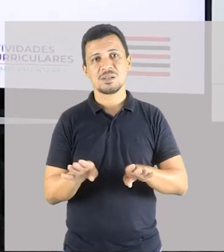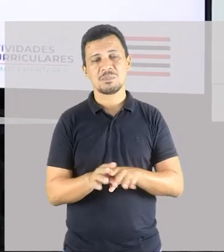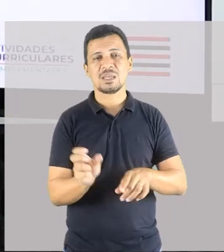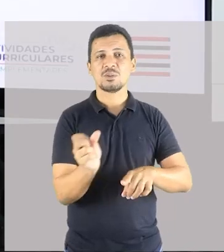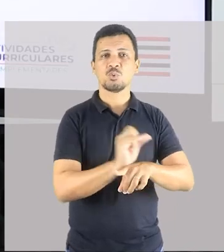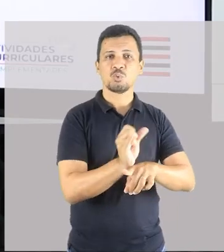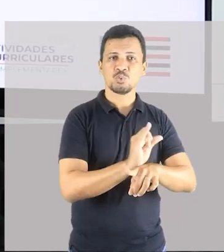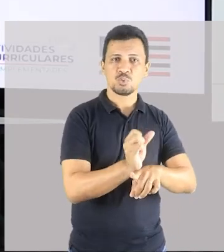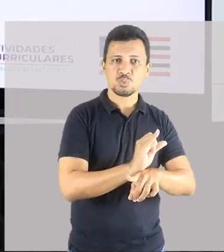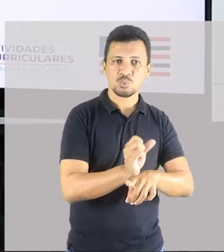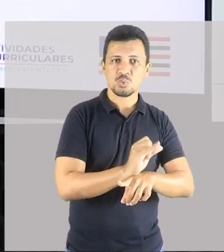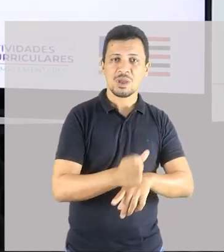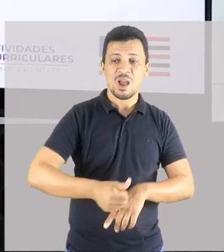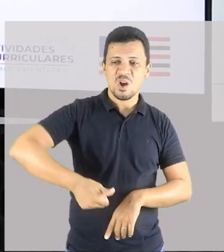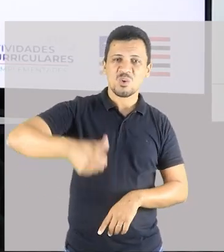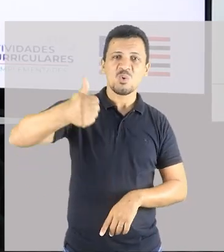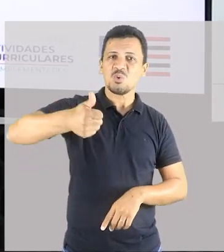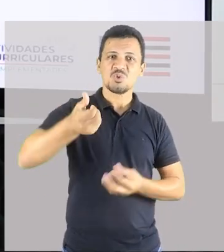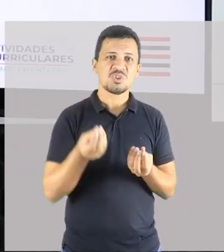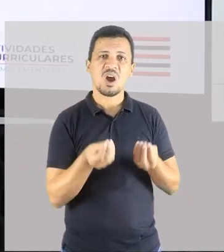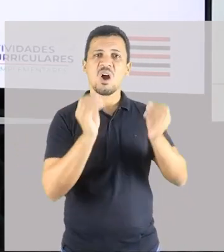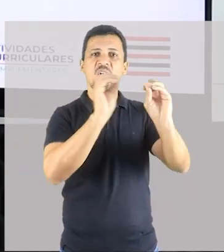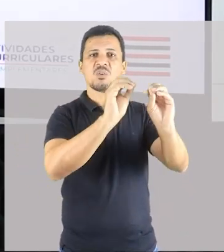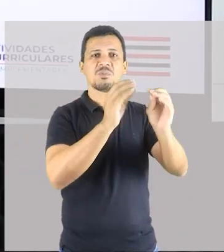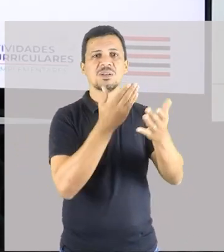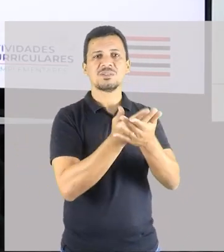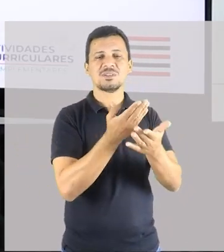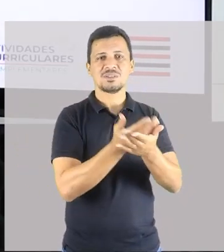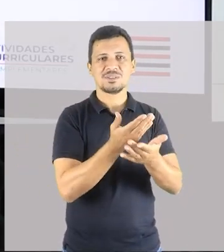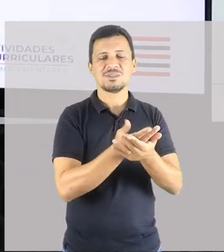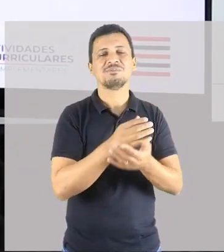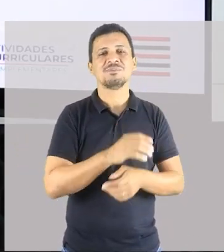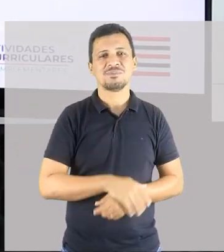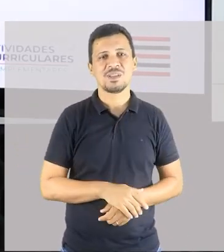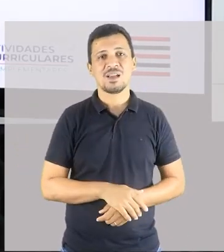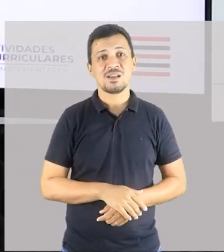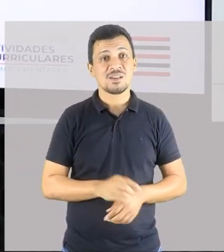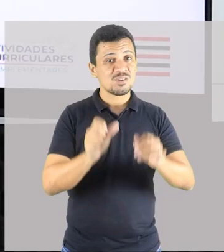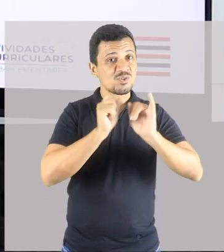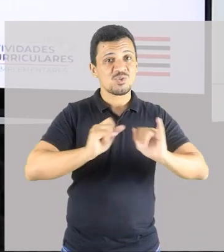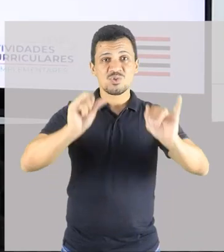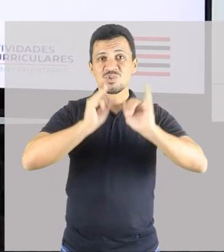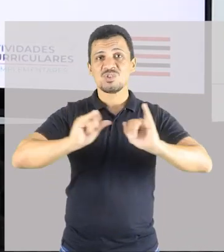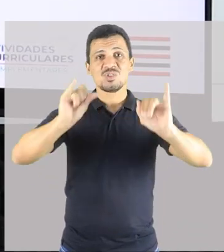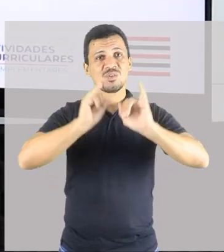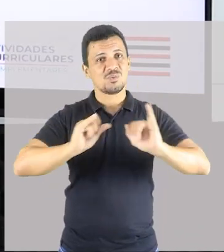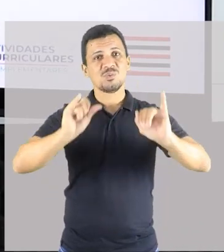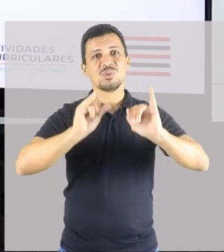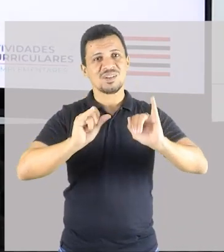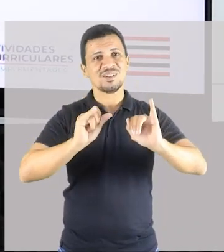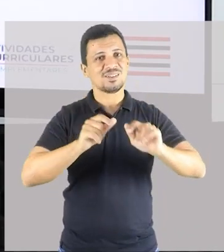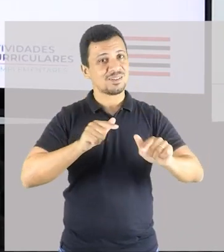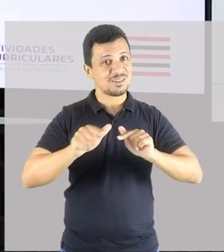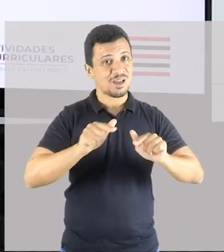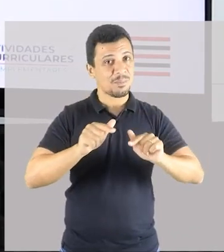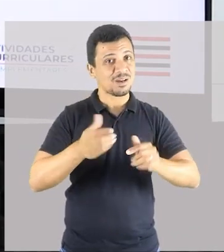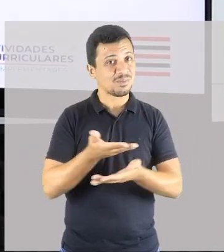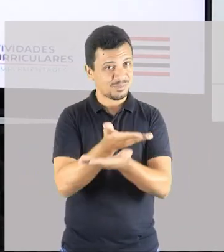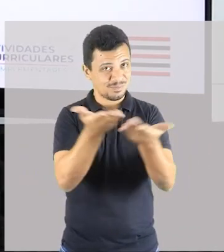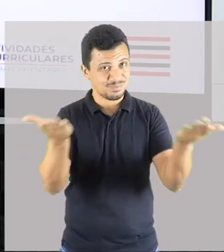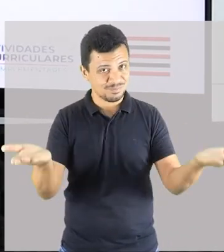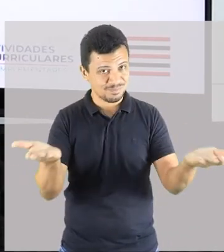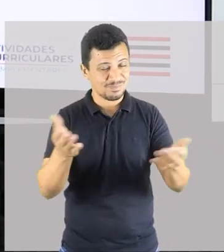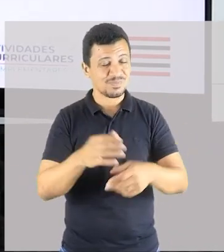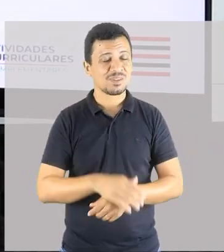YouTube. Curte, compartilha as nossas aulas, beleza? Para ajudar a divulgar esse trabalho que é feito para vocês. Não